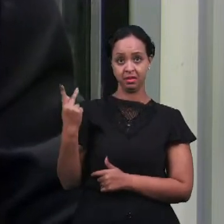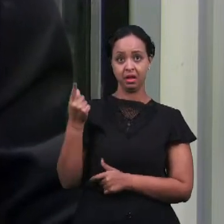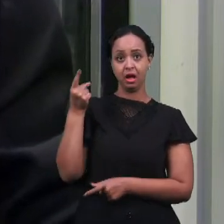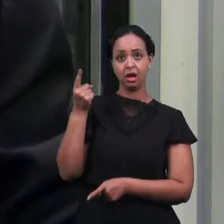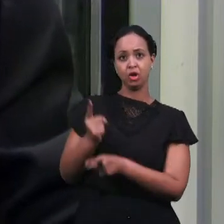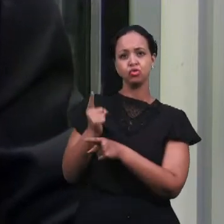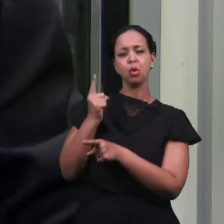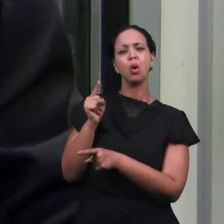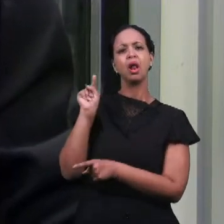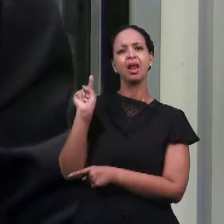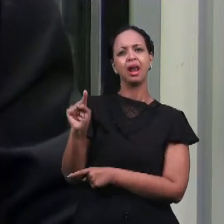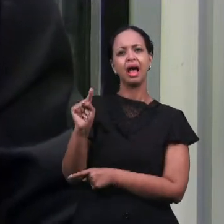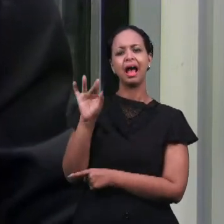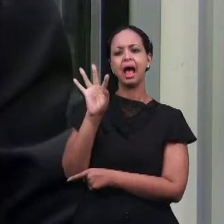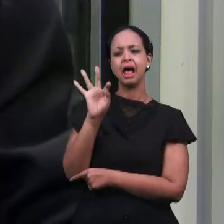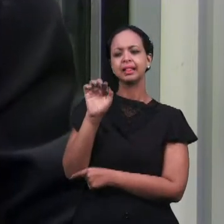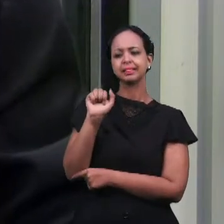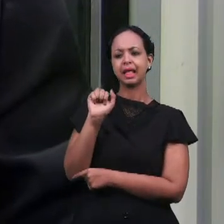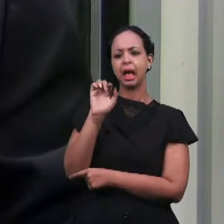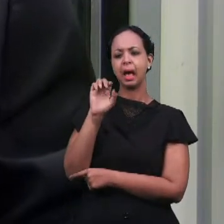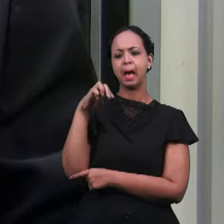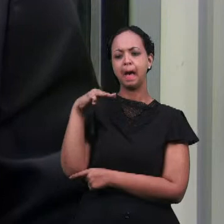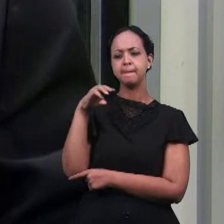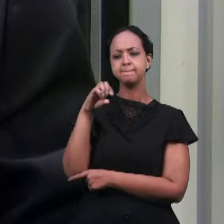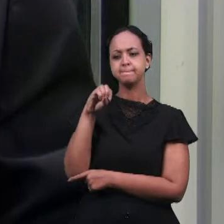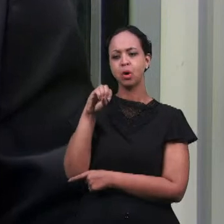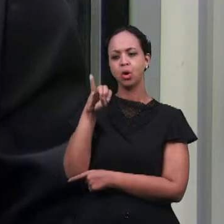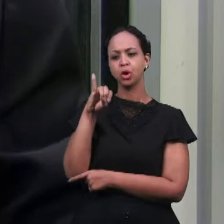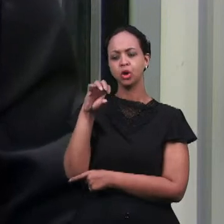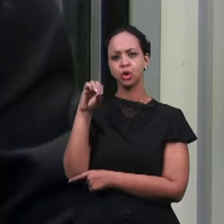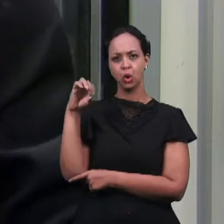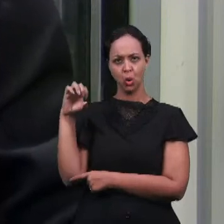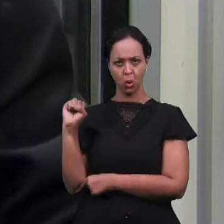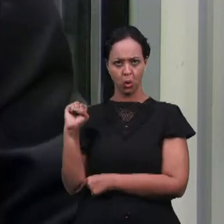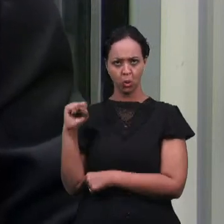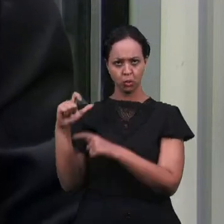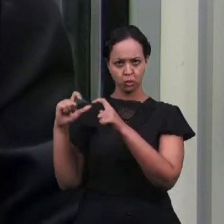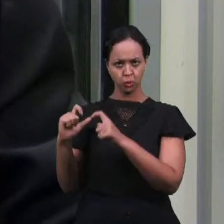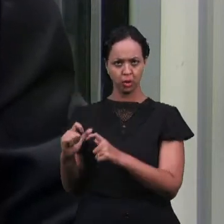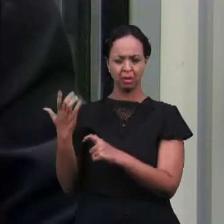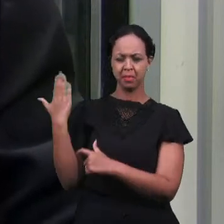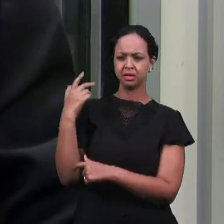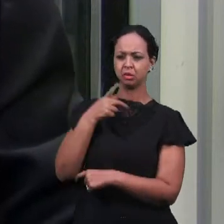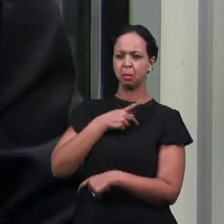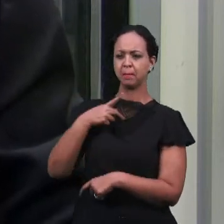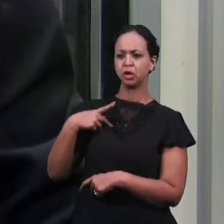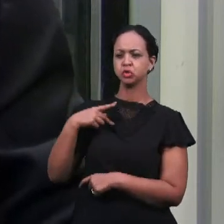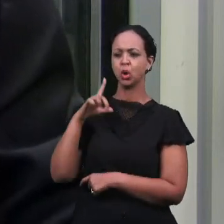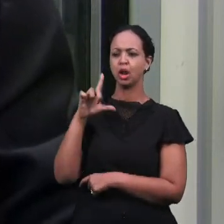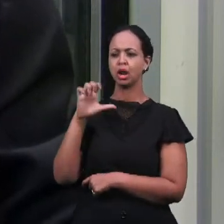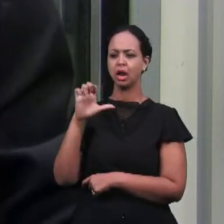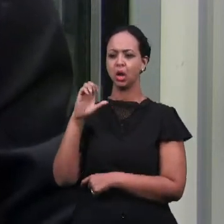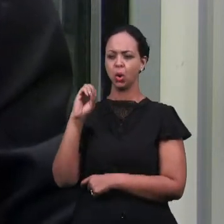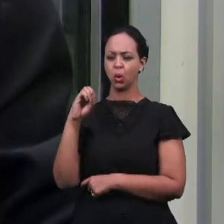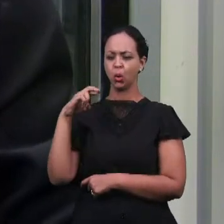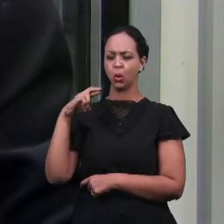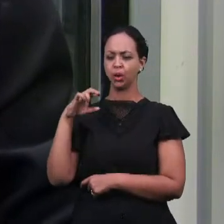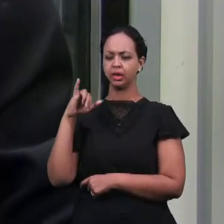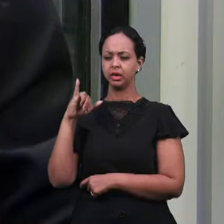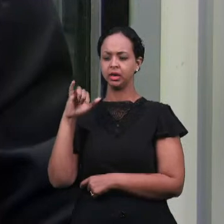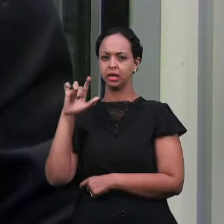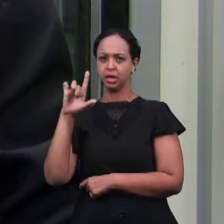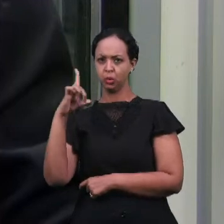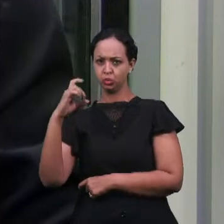Tamoios. A igreja Tamoios era a igreja onde estava o pastor Leonídio, né? O pastor Leonídio já passou, né,